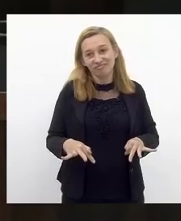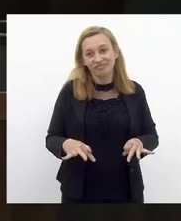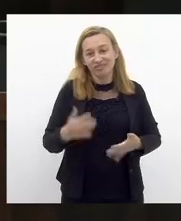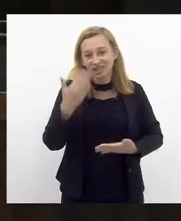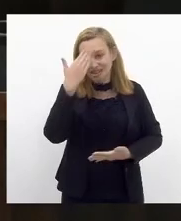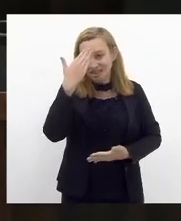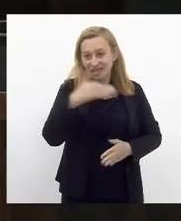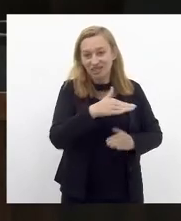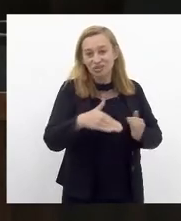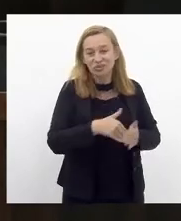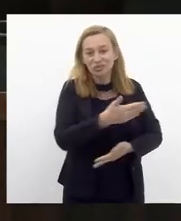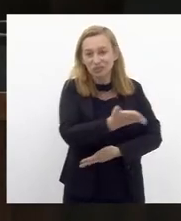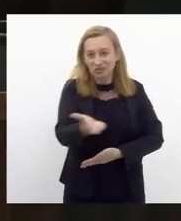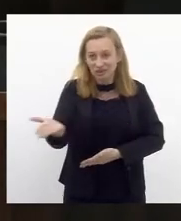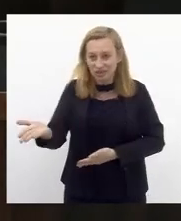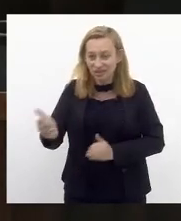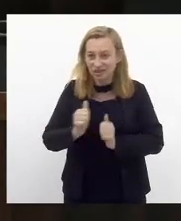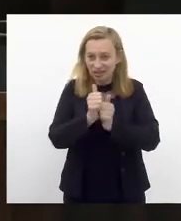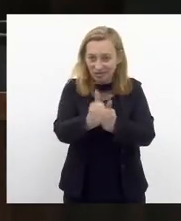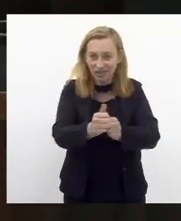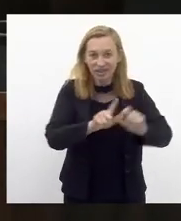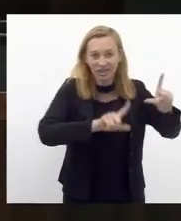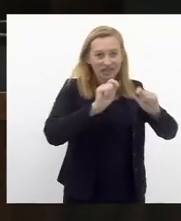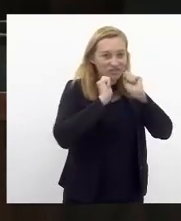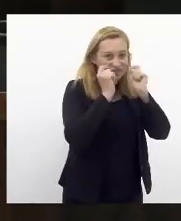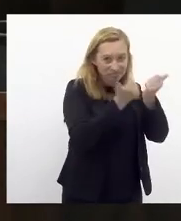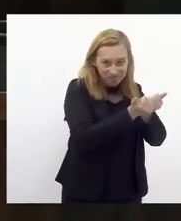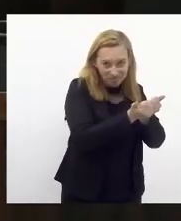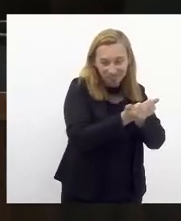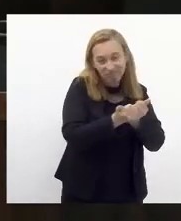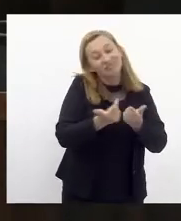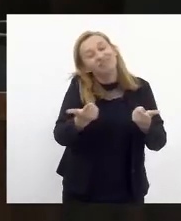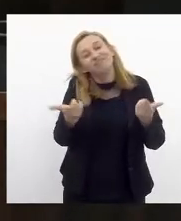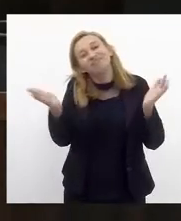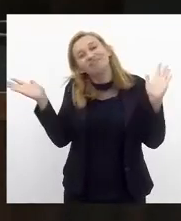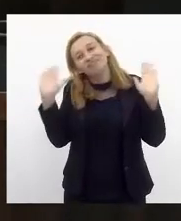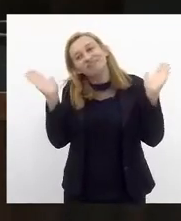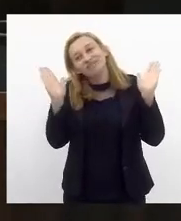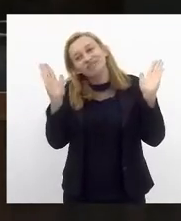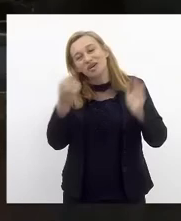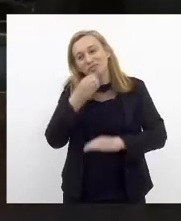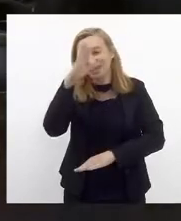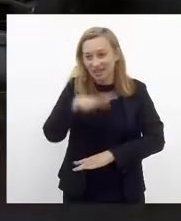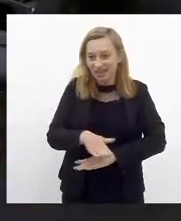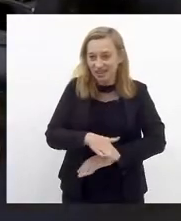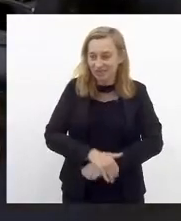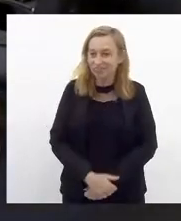agradecendo a todas e todos que nos acompanham pela TV Alerj. Obrigada, boa tarde.